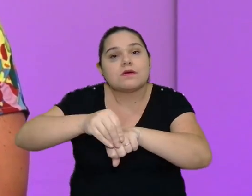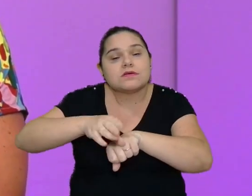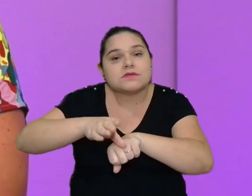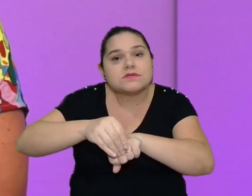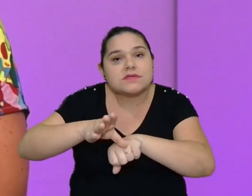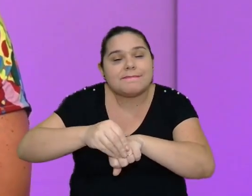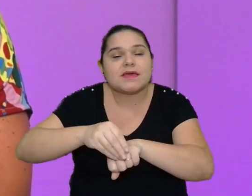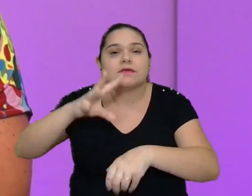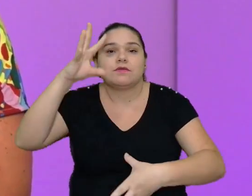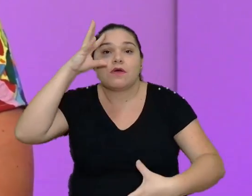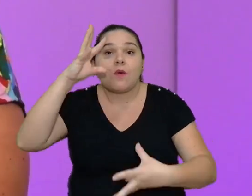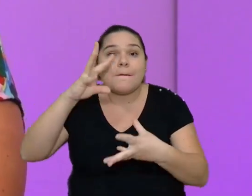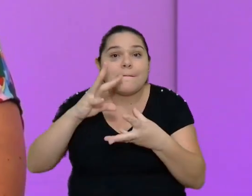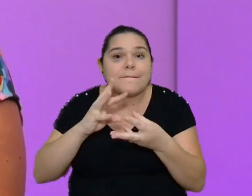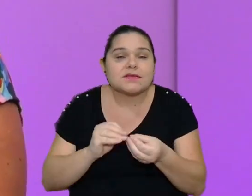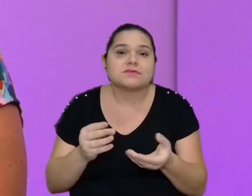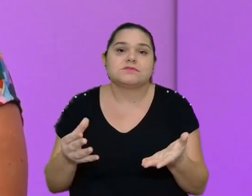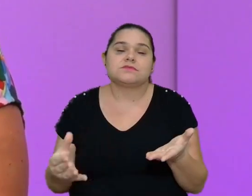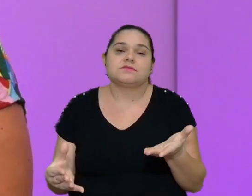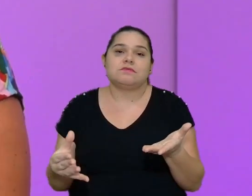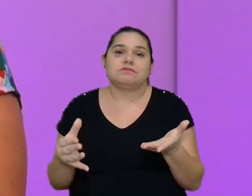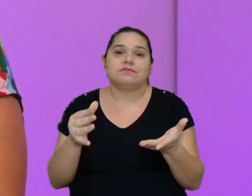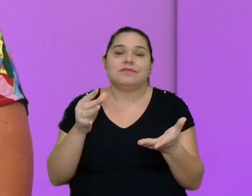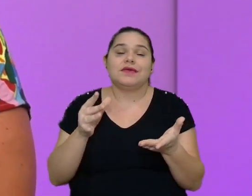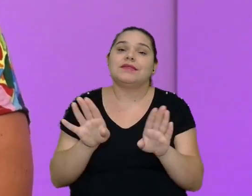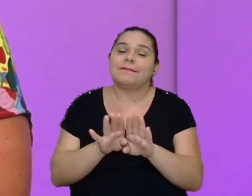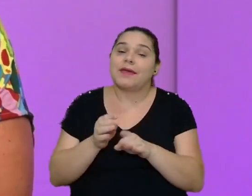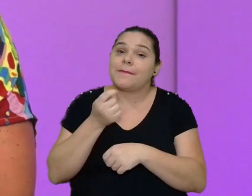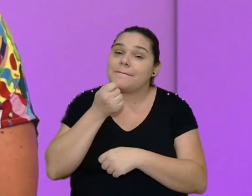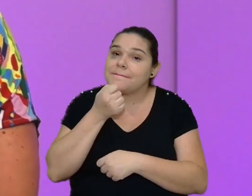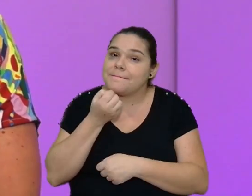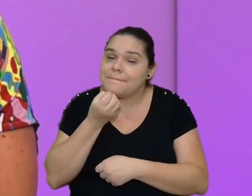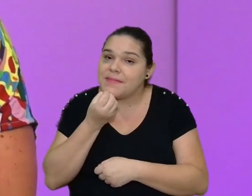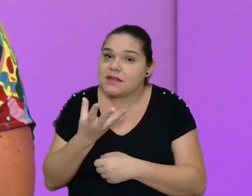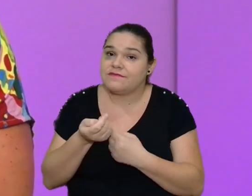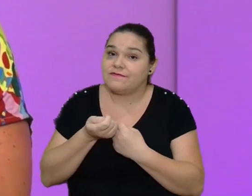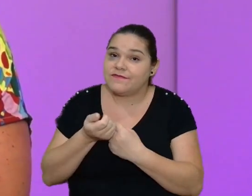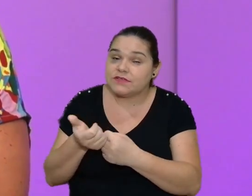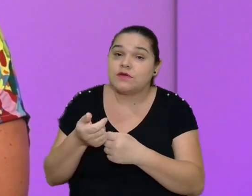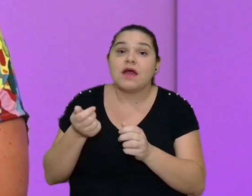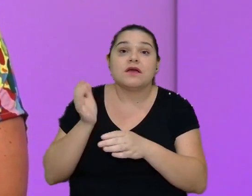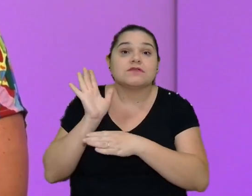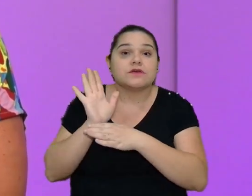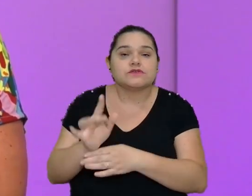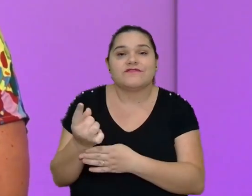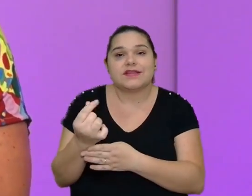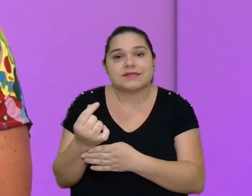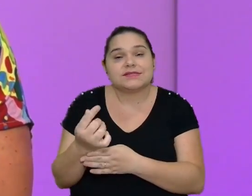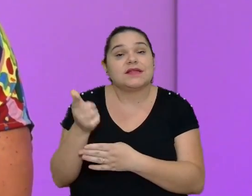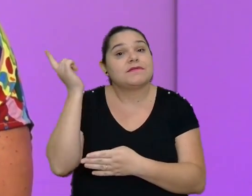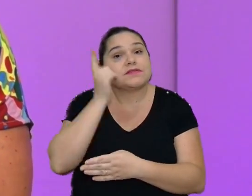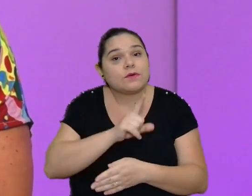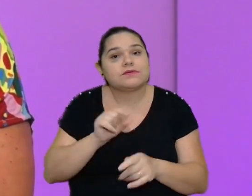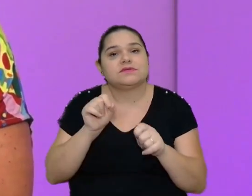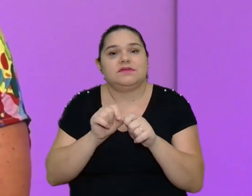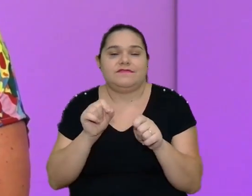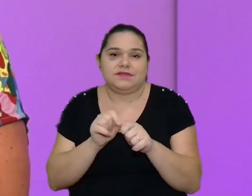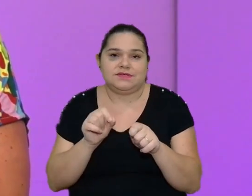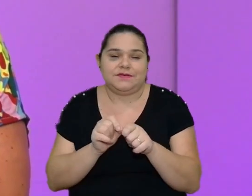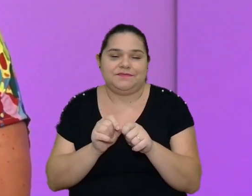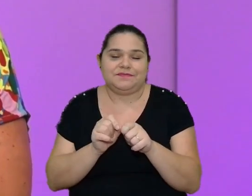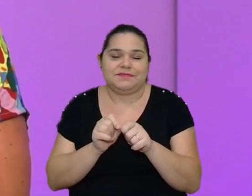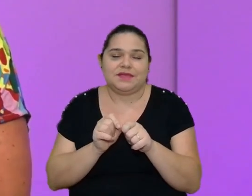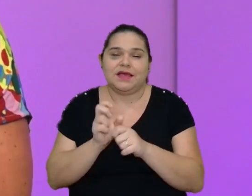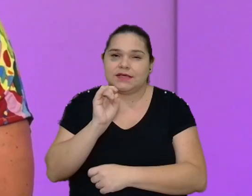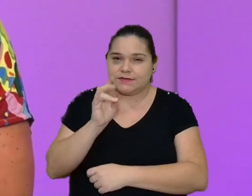entender e ainda um benefício financeiro para que você possa seguir nessa jornada. Então, quando você olha a dor, você